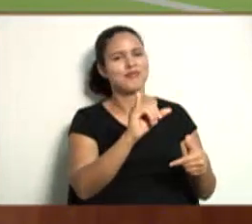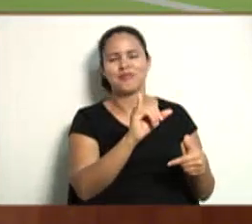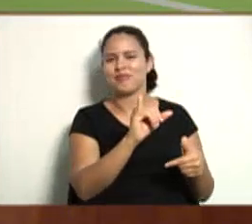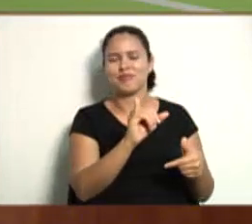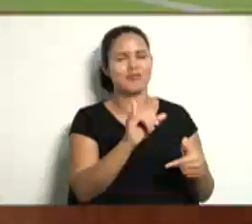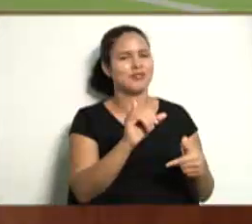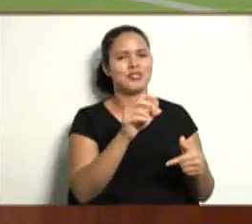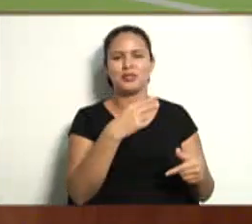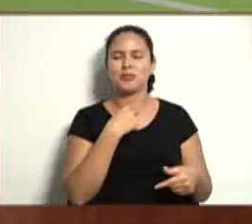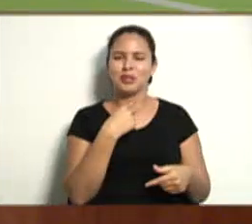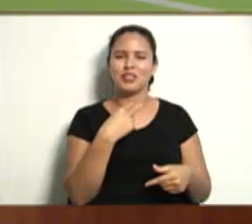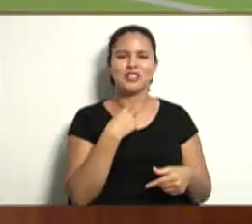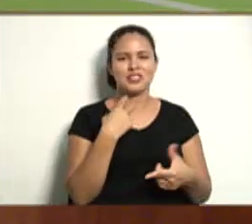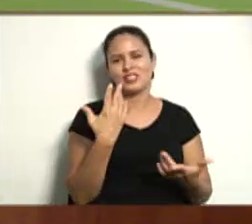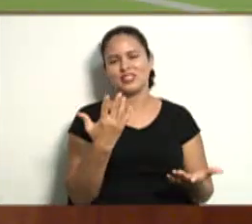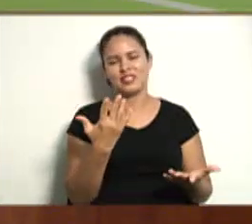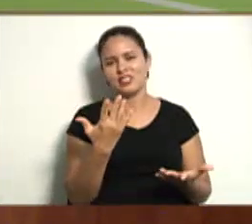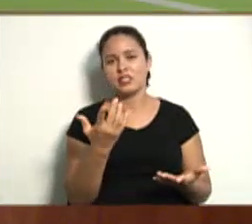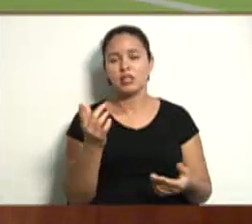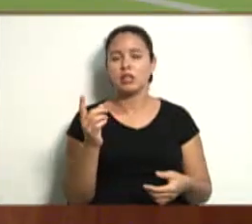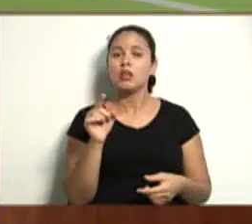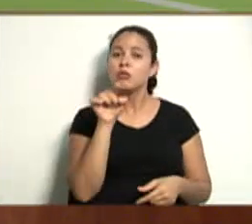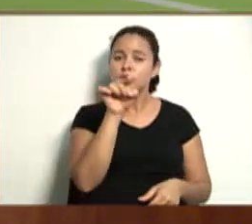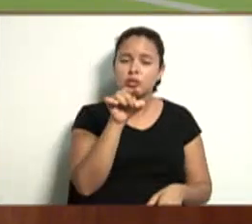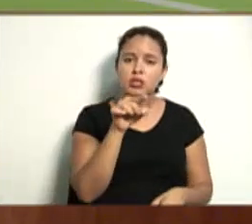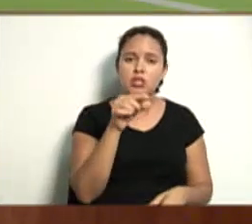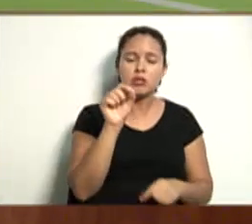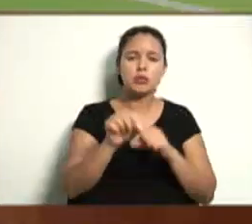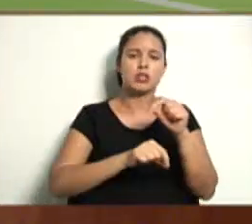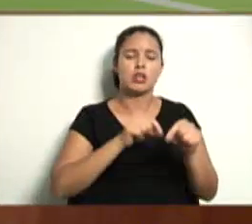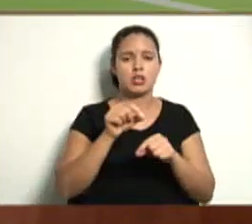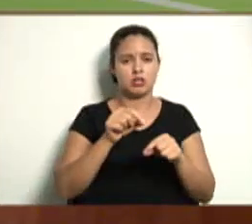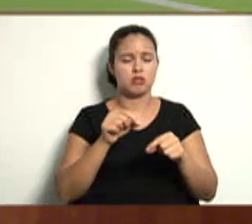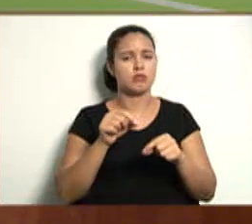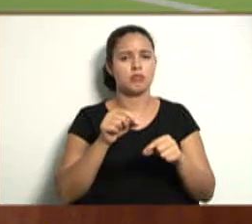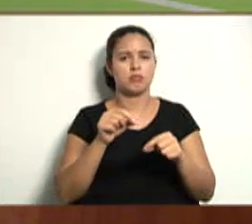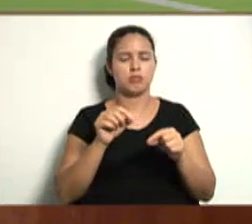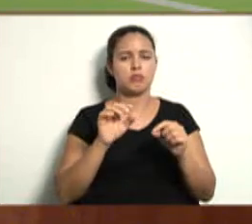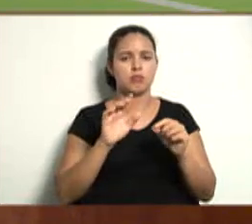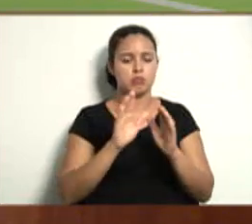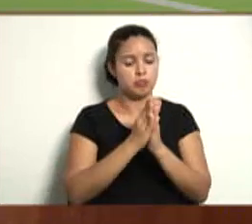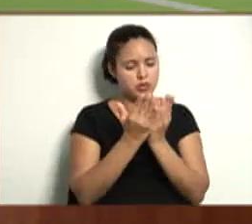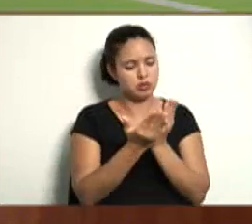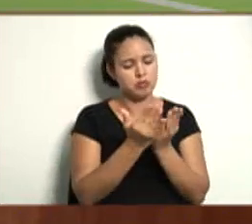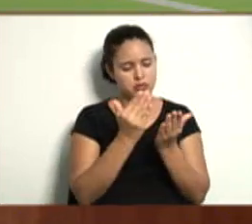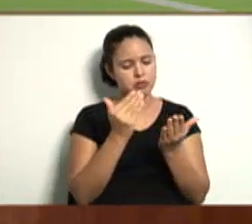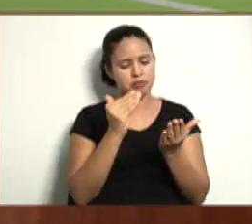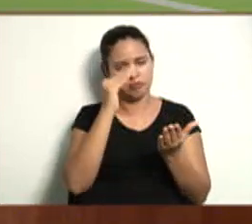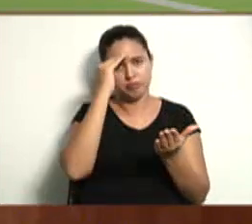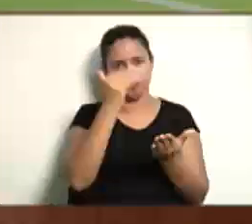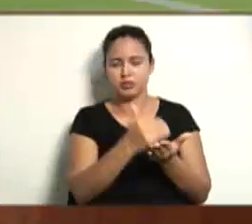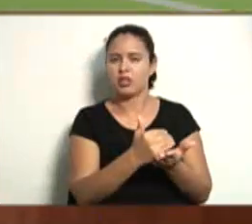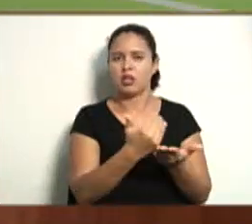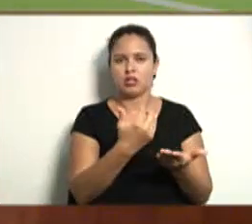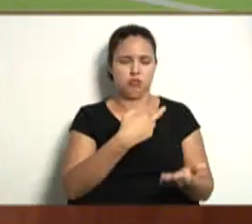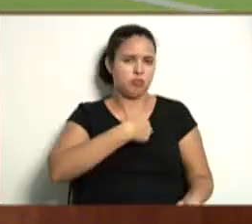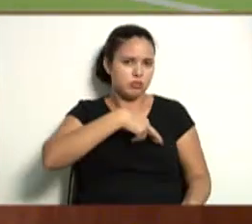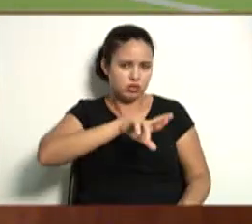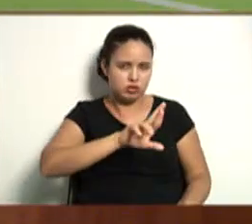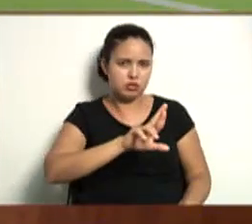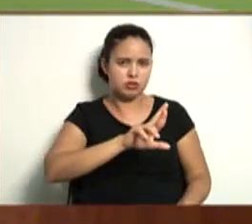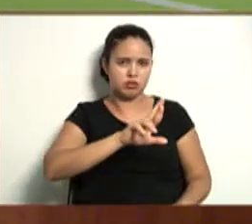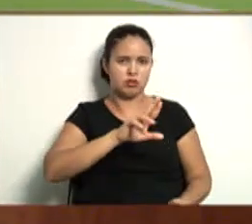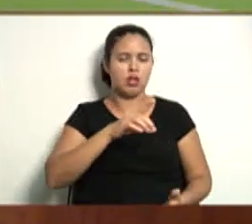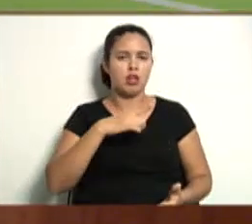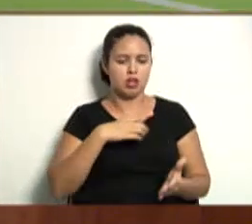é religioso, você pode lembrar que tem uma passagem aí no livro sagrado do cristianismo, dizendo que cada um